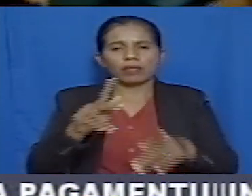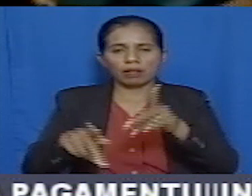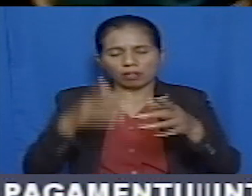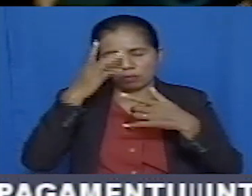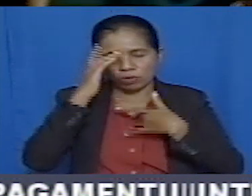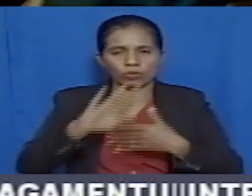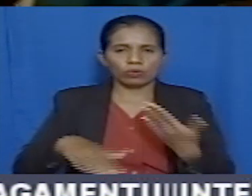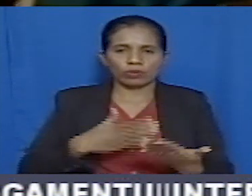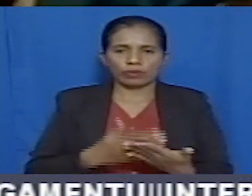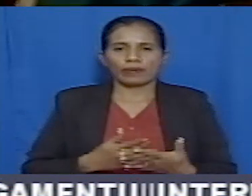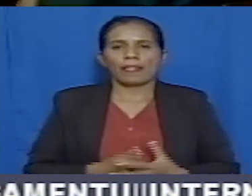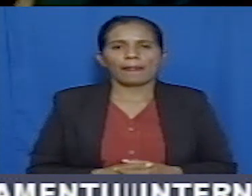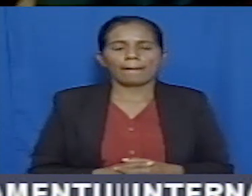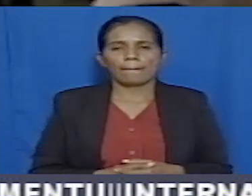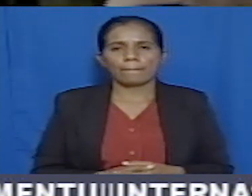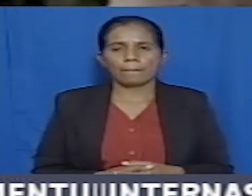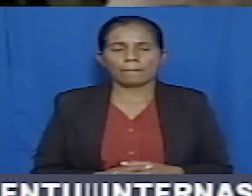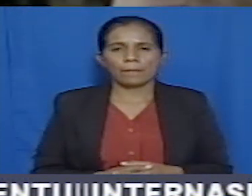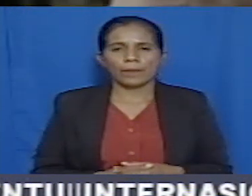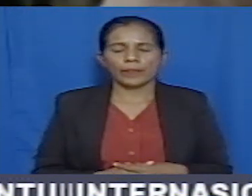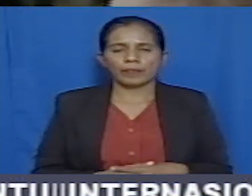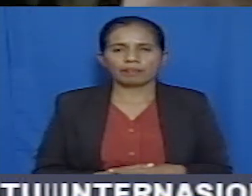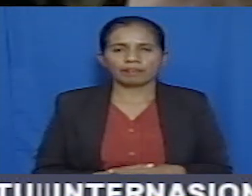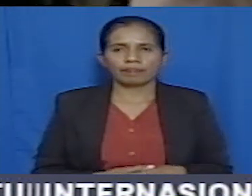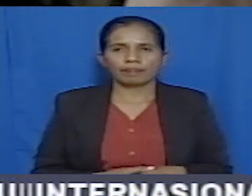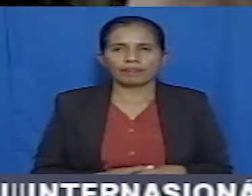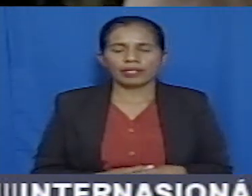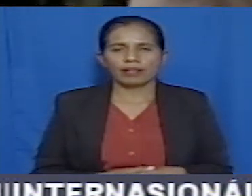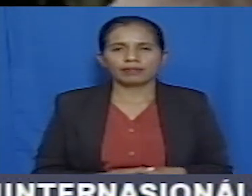pacientes. Inês das Dores, Cidália do Hotel, ba RTTL.